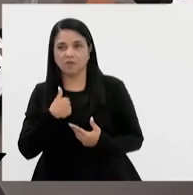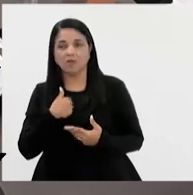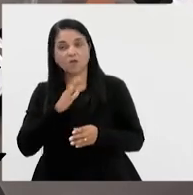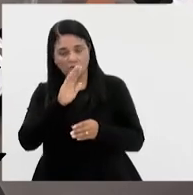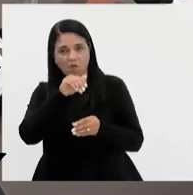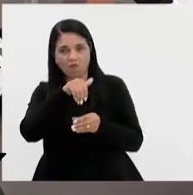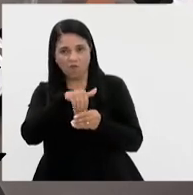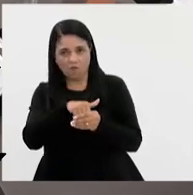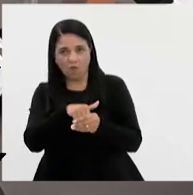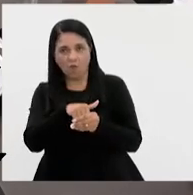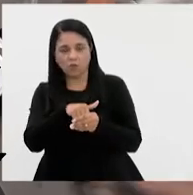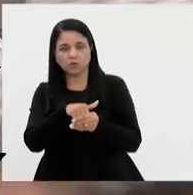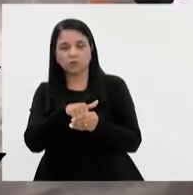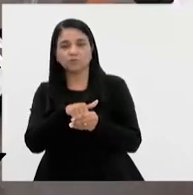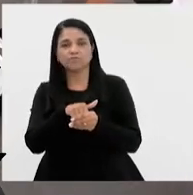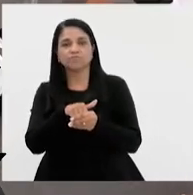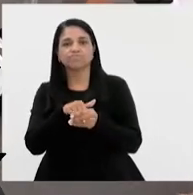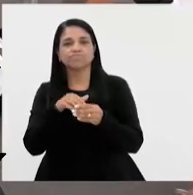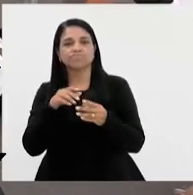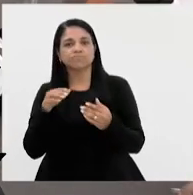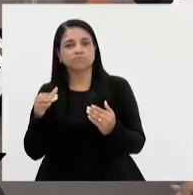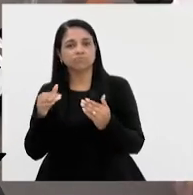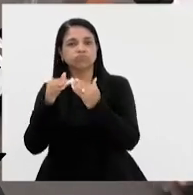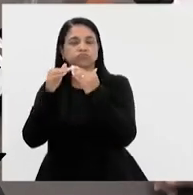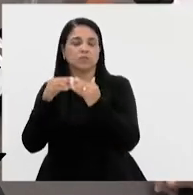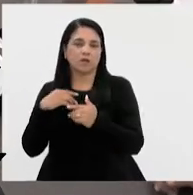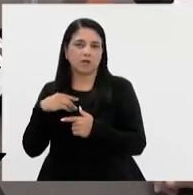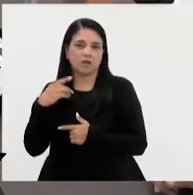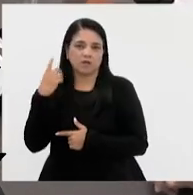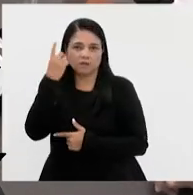voto proferido pela deputada Verônica.